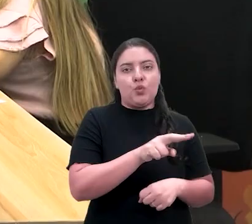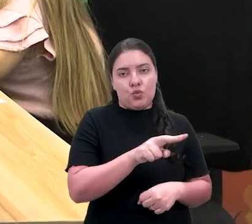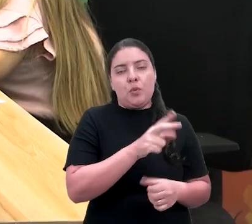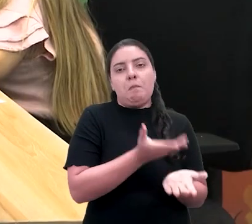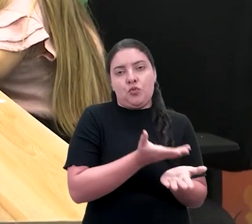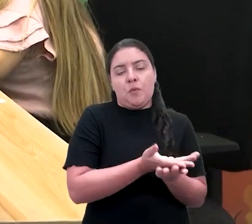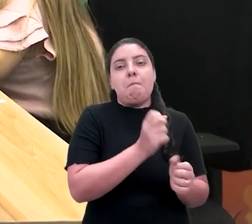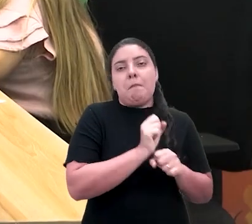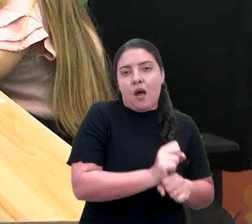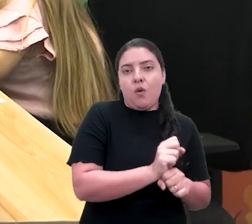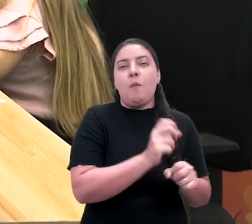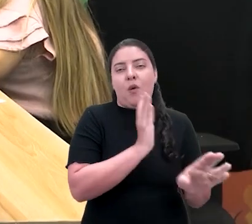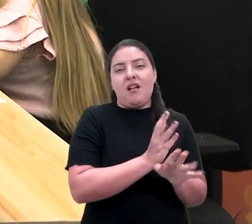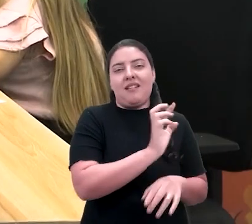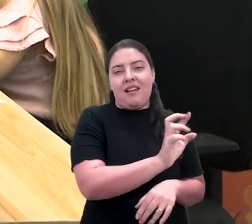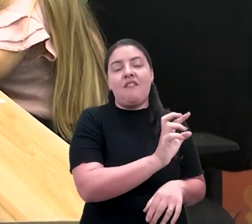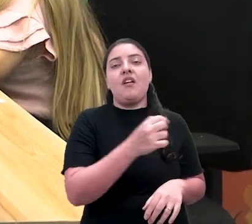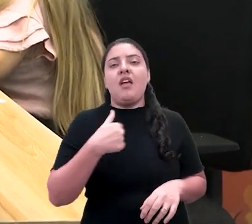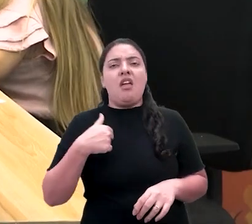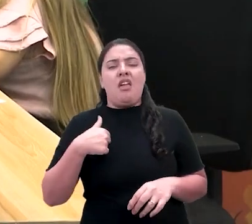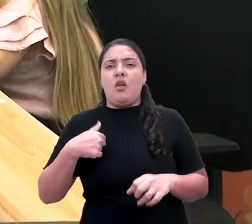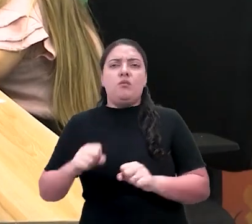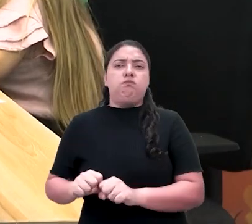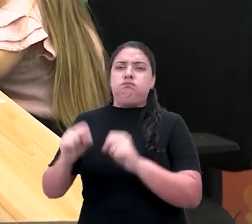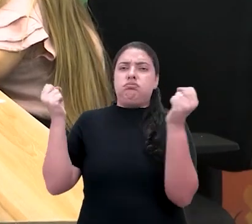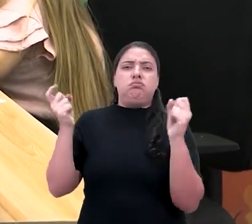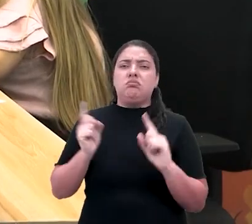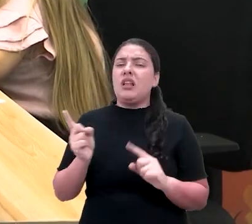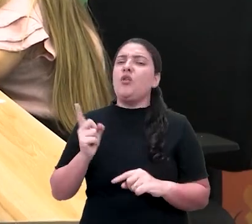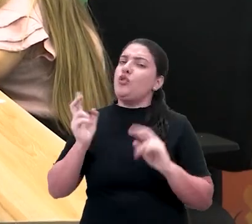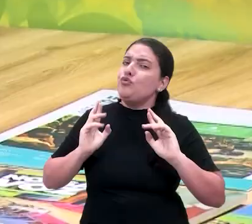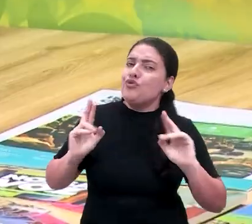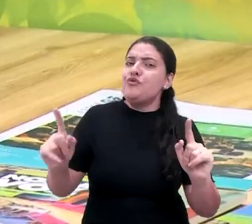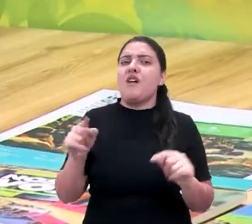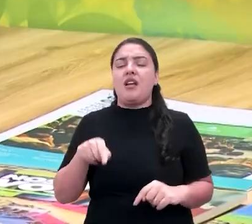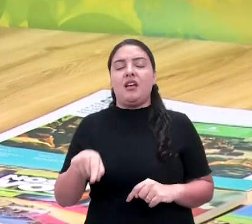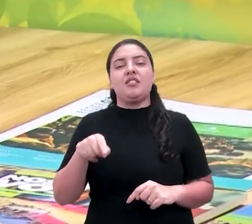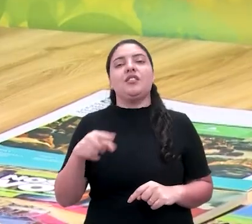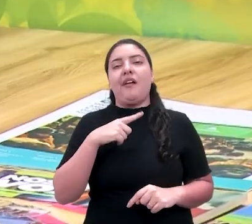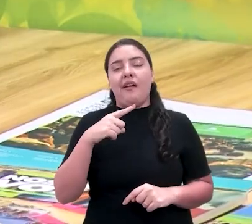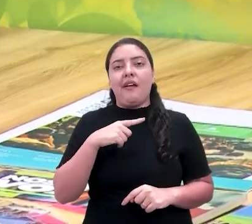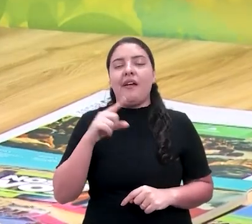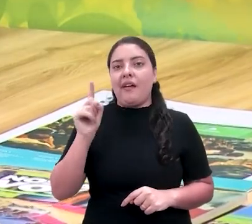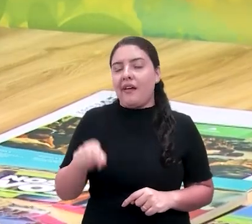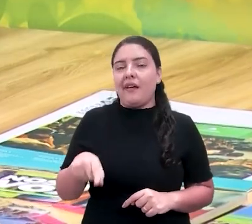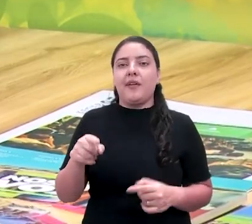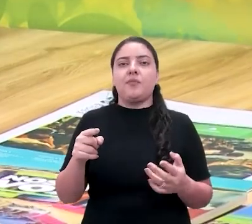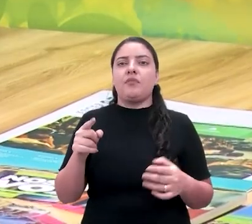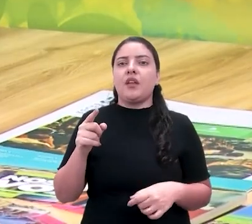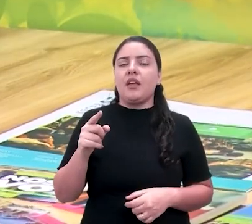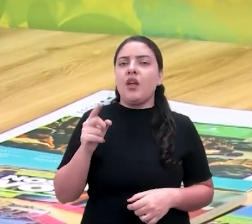eu não queria... eu queria quebrar esse ciclo, né? Isso. Esse ciclo de